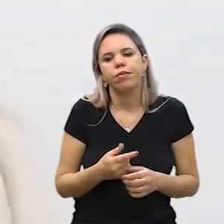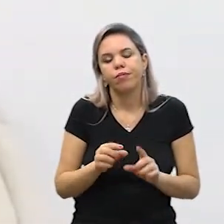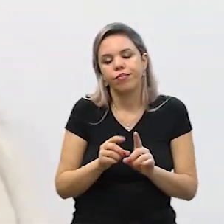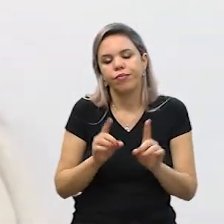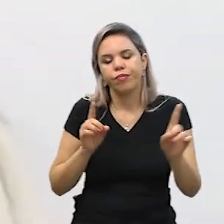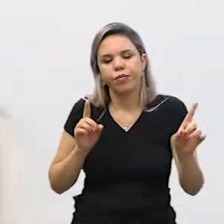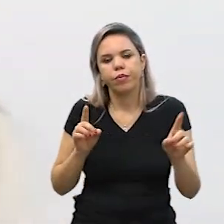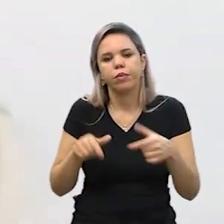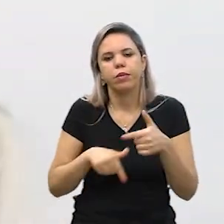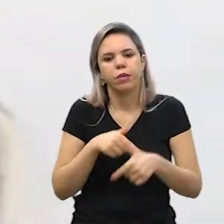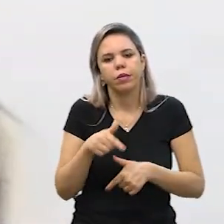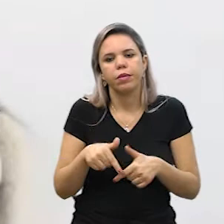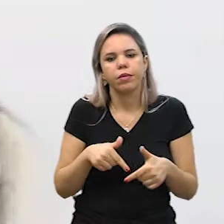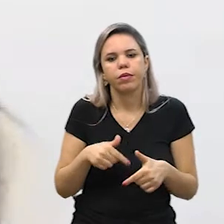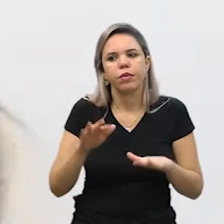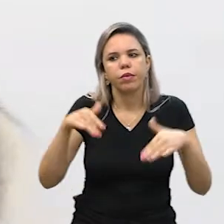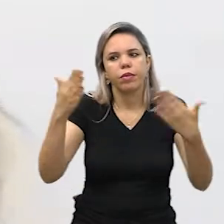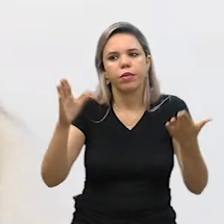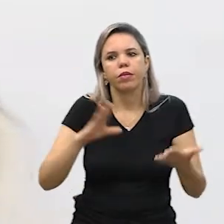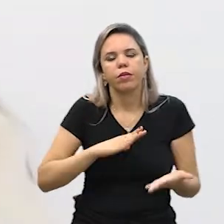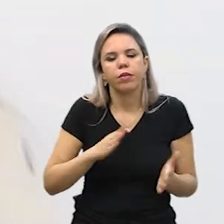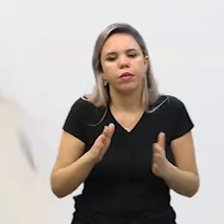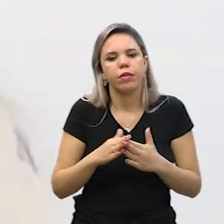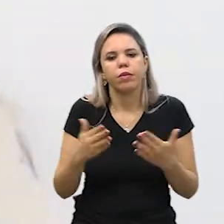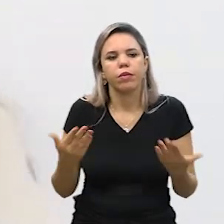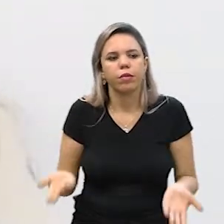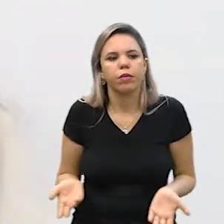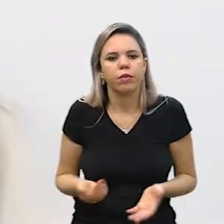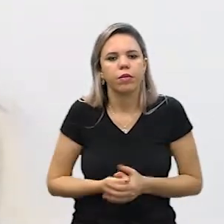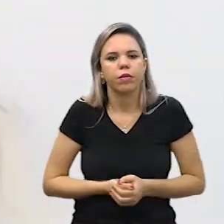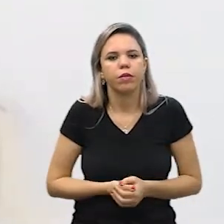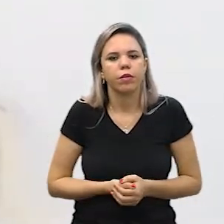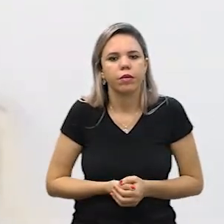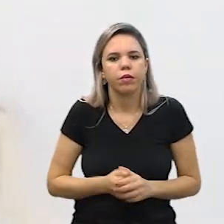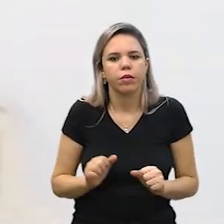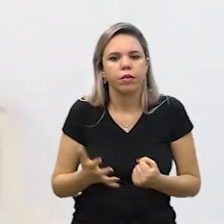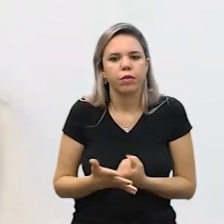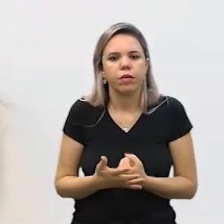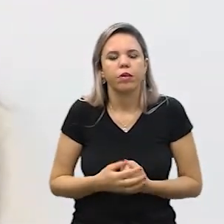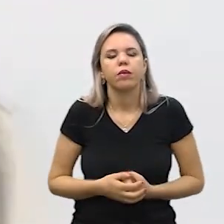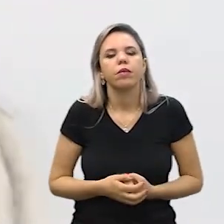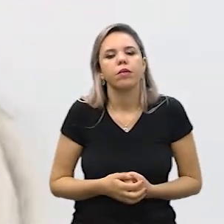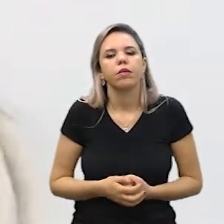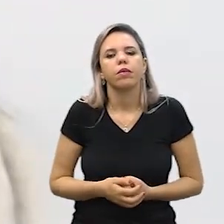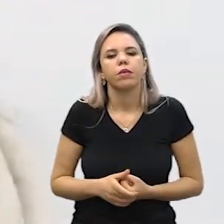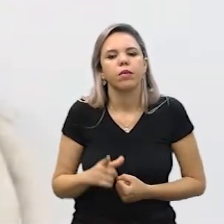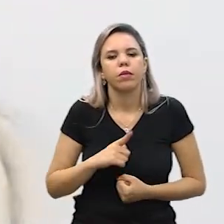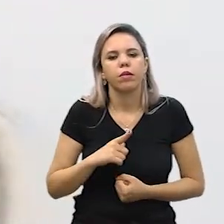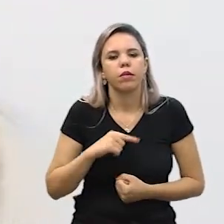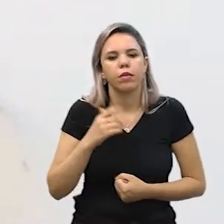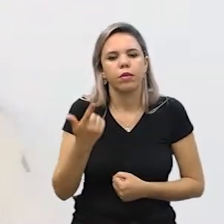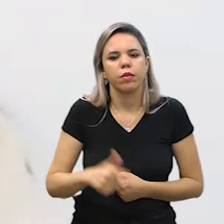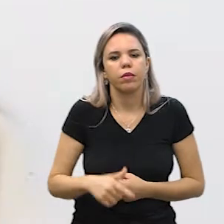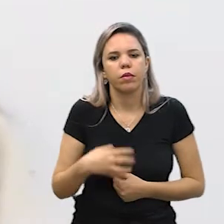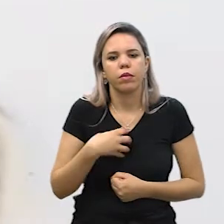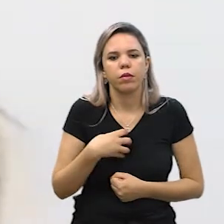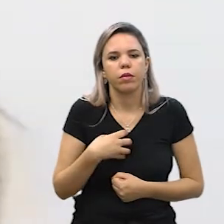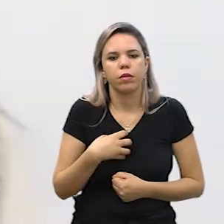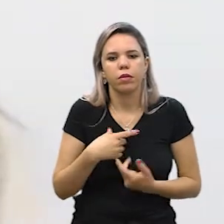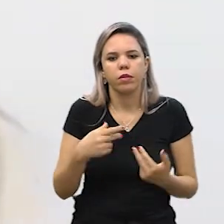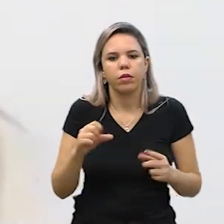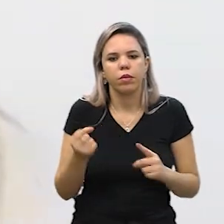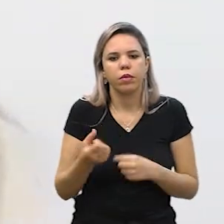distância, alguns trabalham fora da cidade em que moram, e com a pandemia, existiu mais um ponto aí de uma